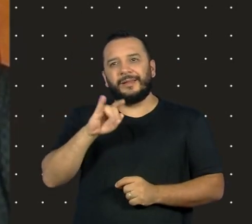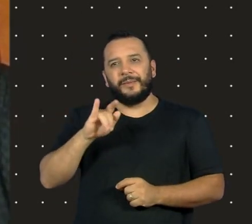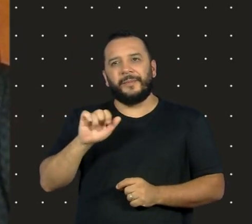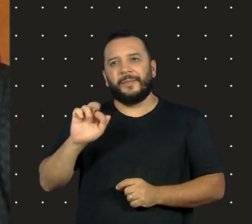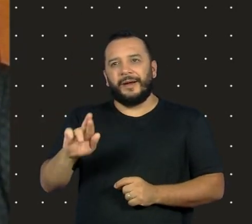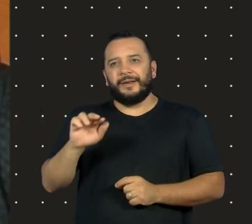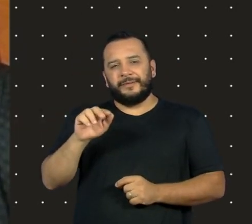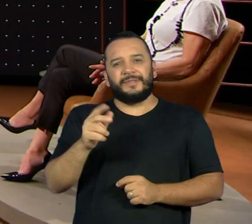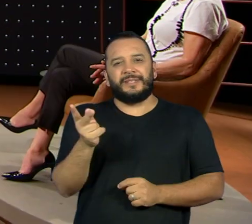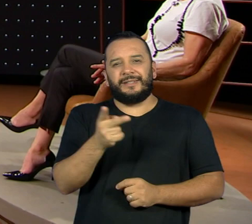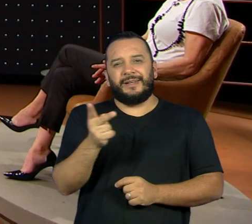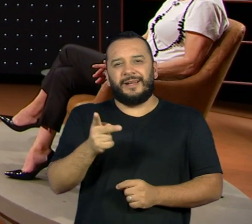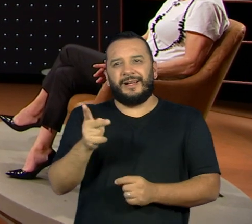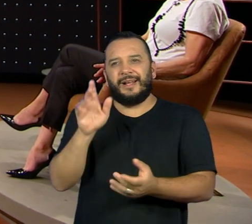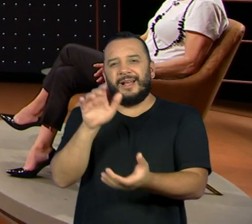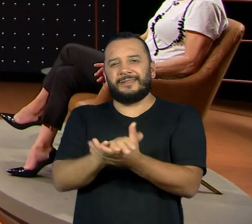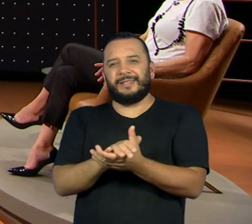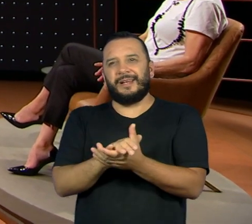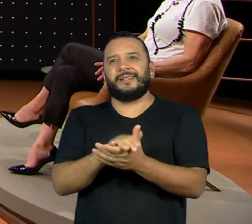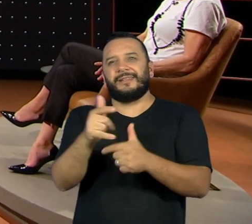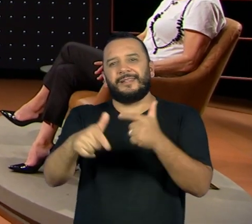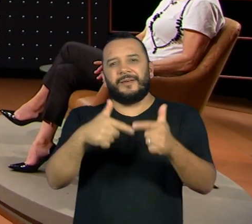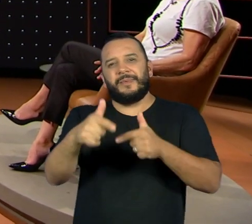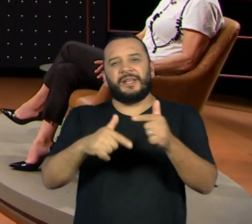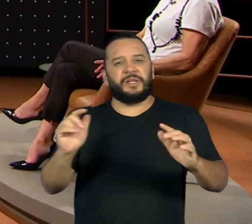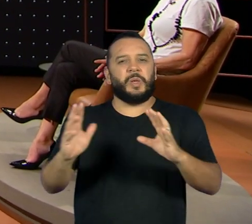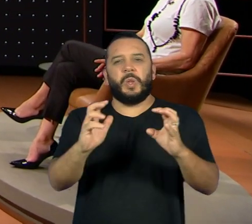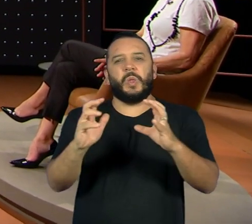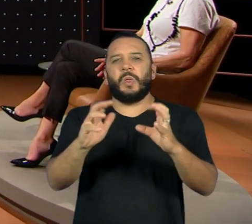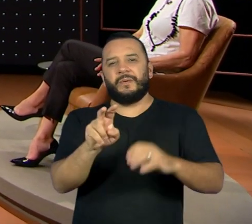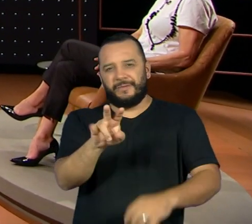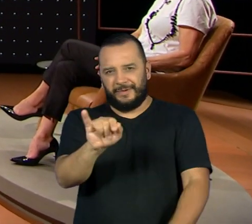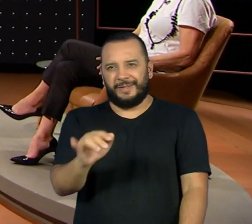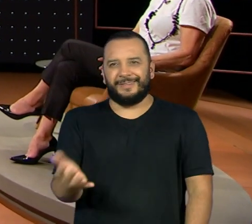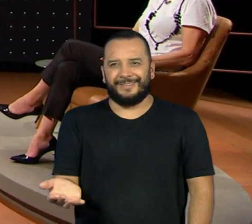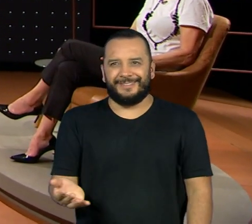que casal trabalhando no mesmo elenco não dá certo.